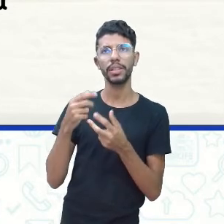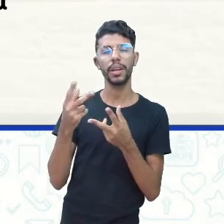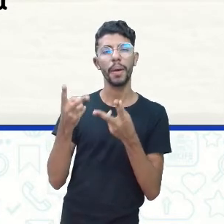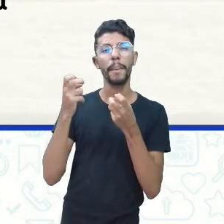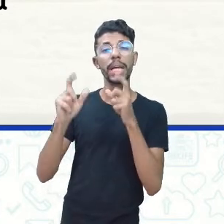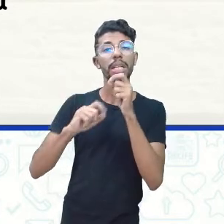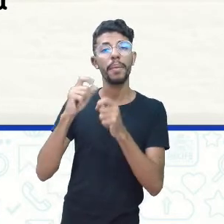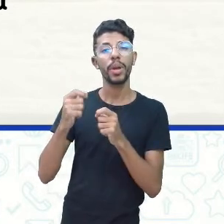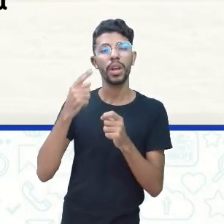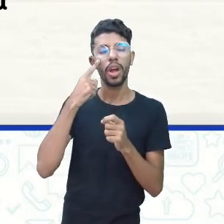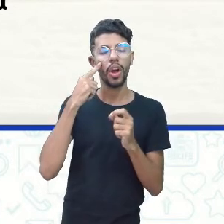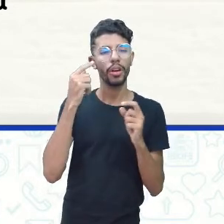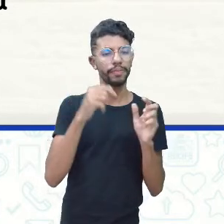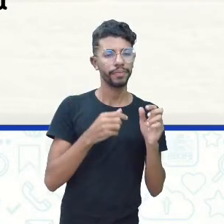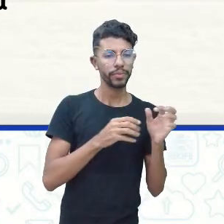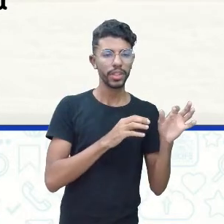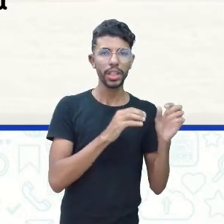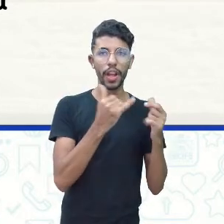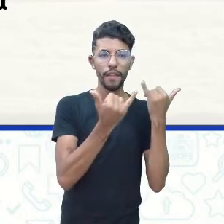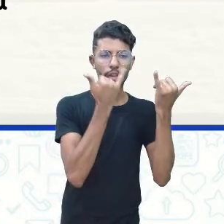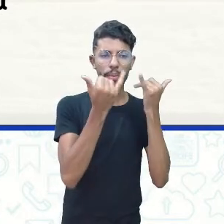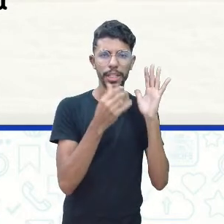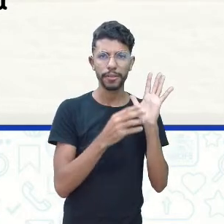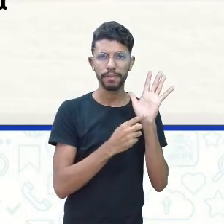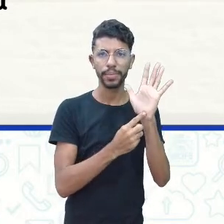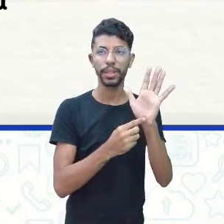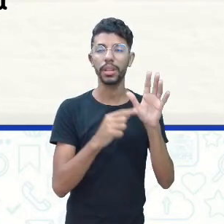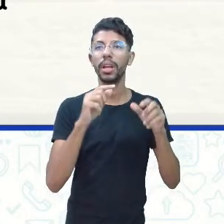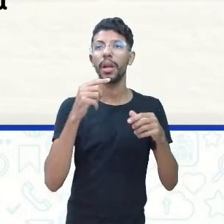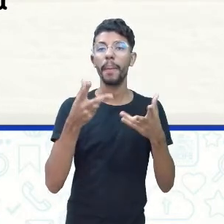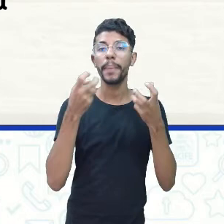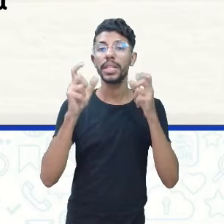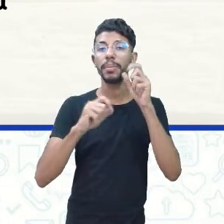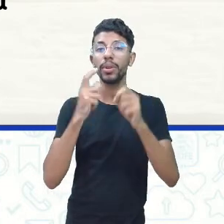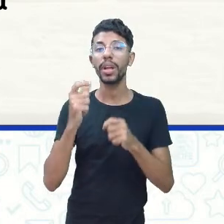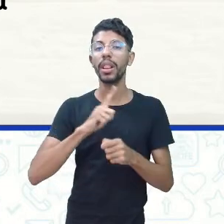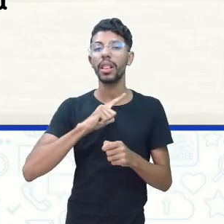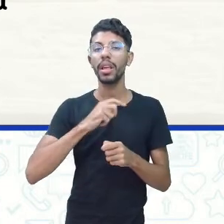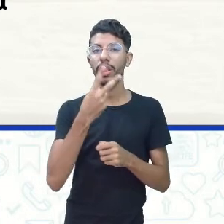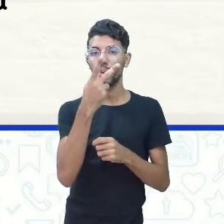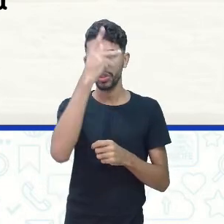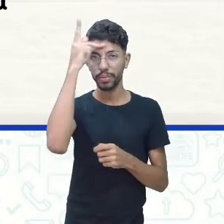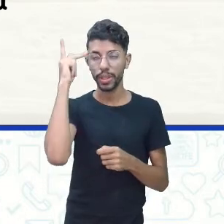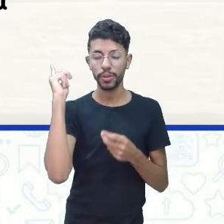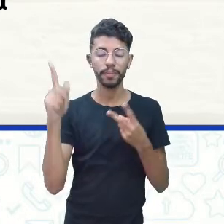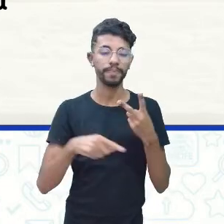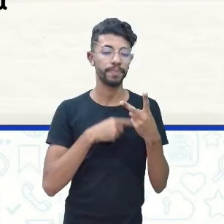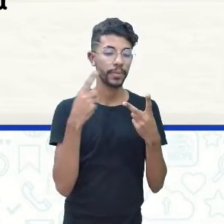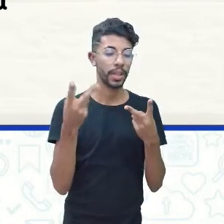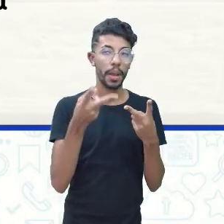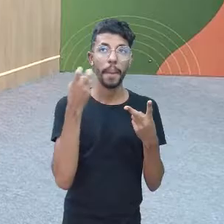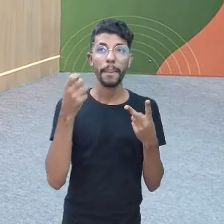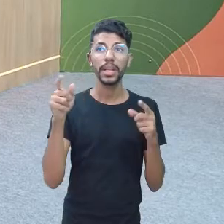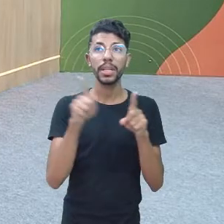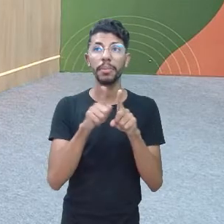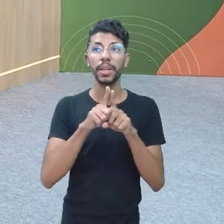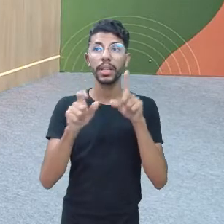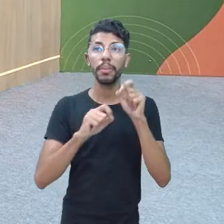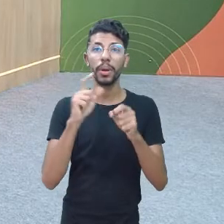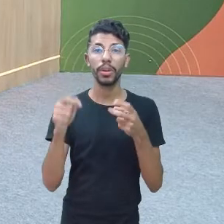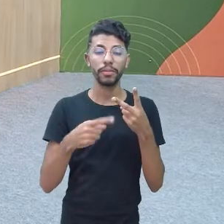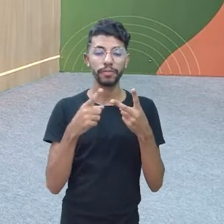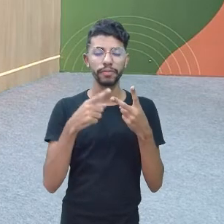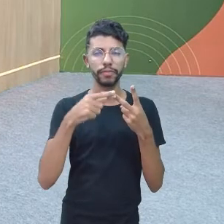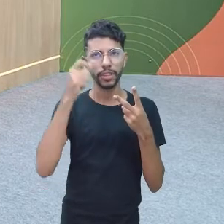das informações, eu percebi que tinham 2 pessoas, beleza. Percebi que a ideia de